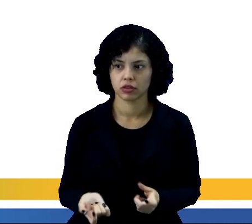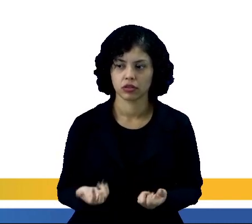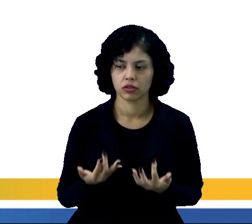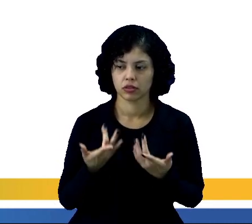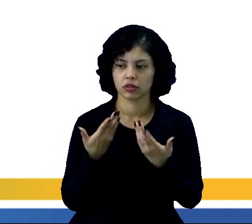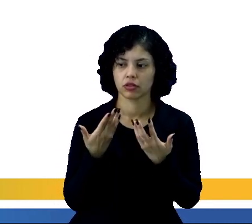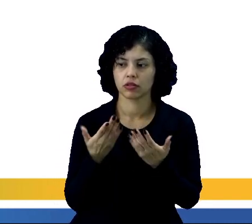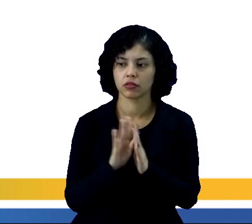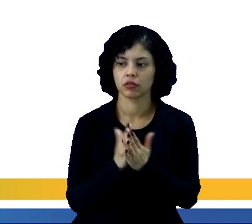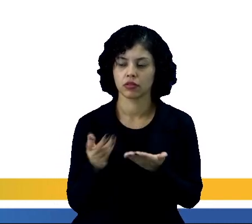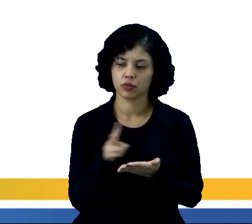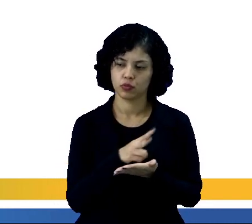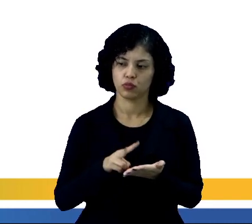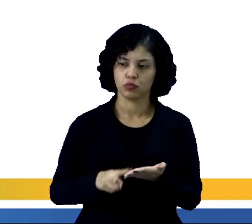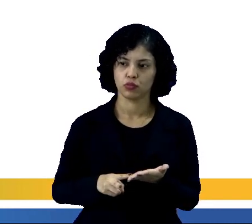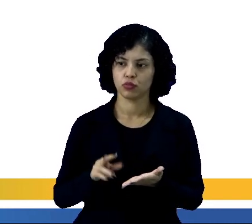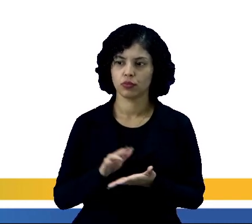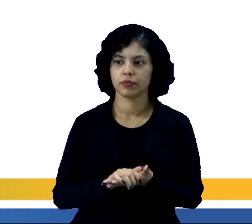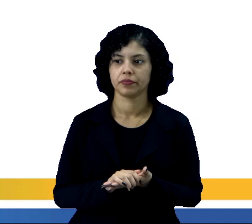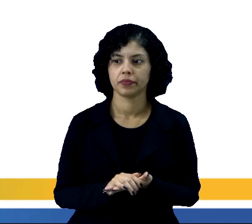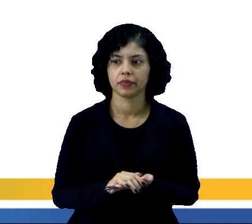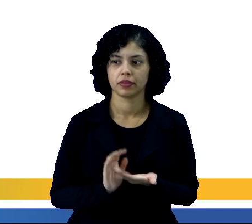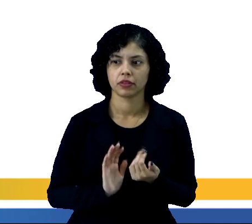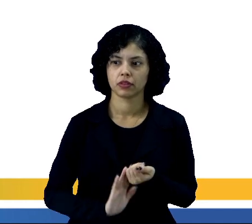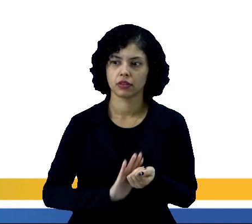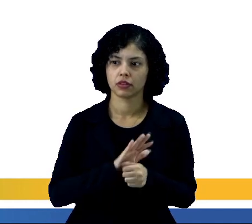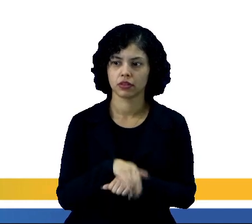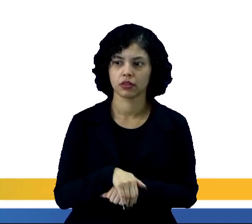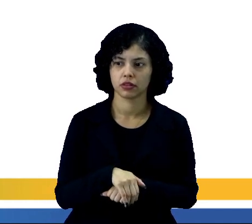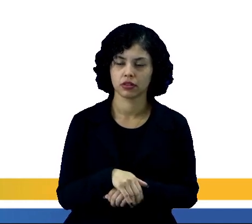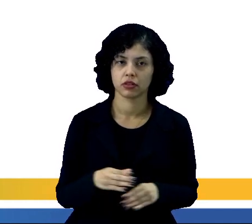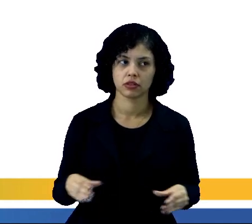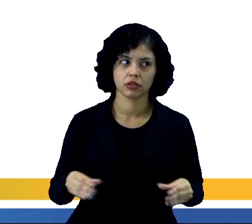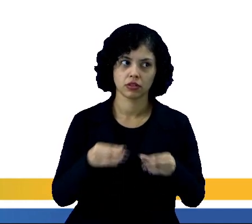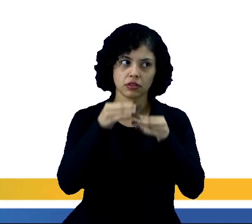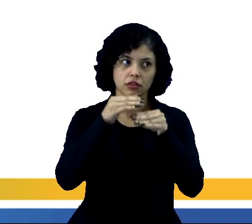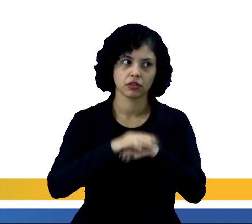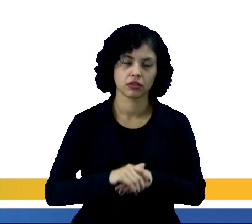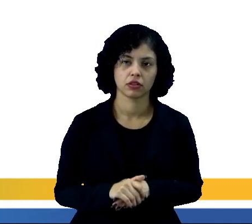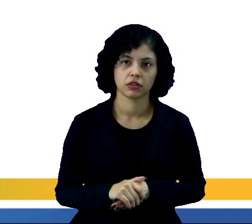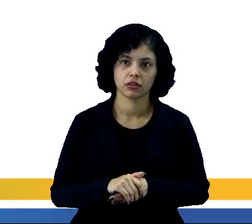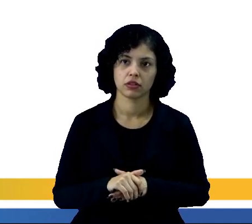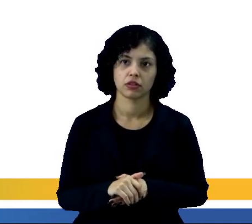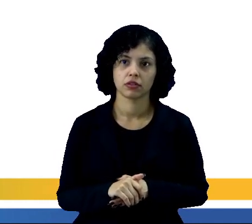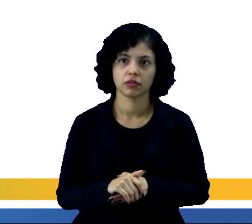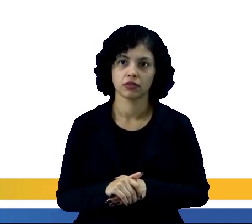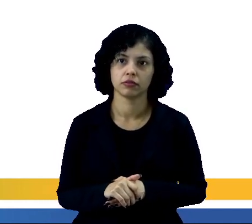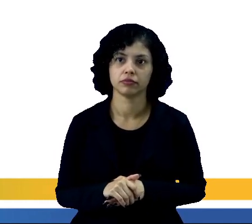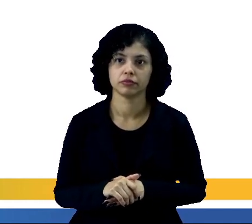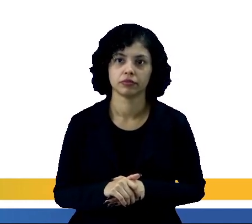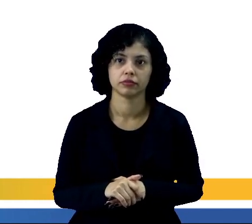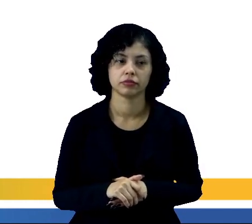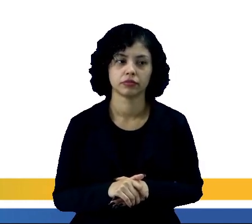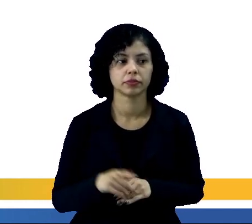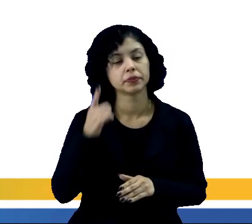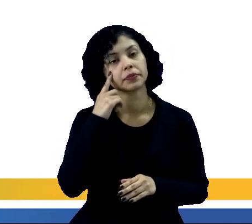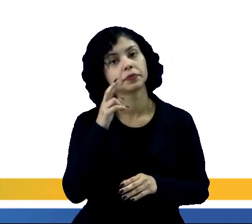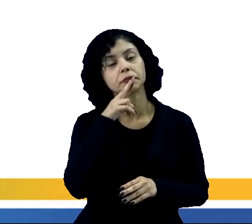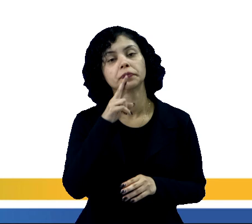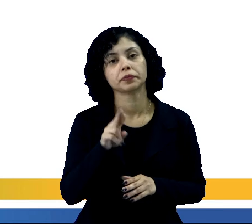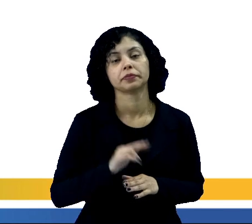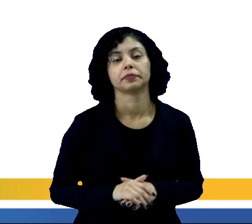cristal. Letra D, queima de livros. Ou letra E, noite das garrafadas. Vamos lá,